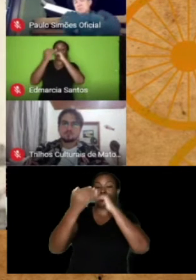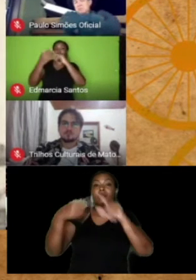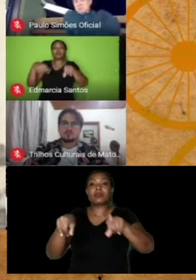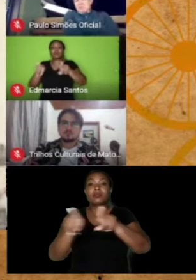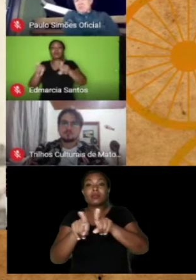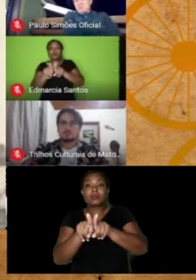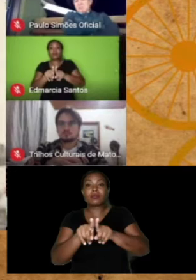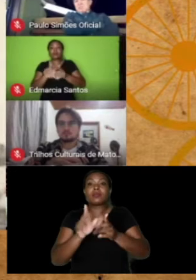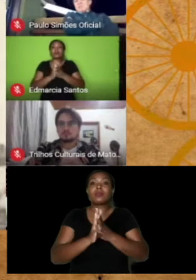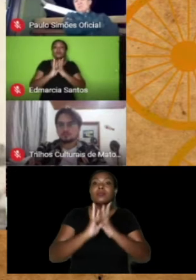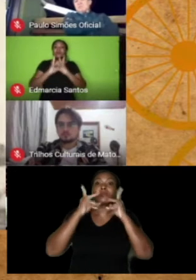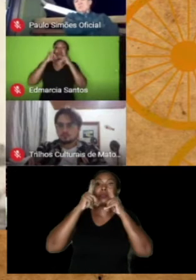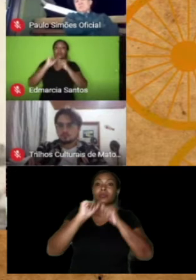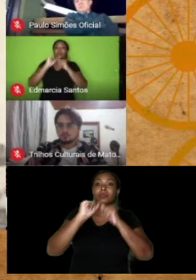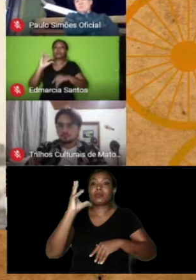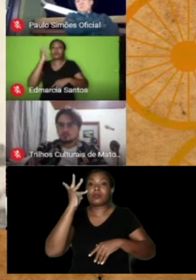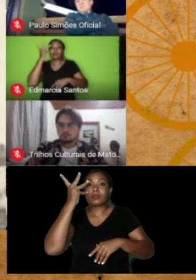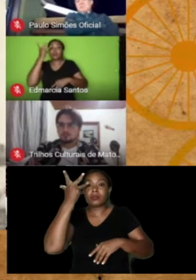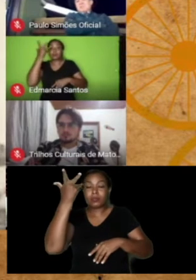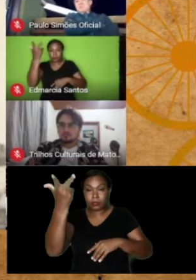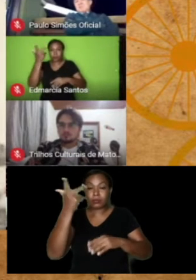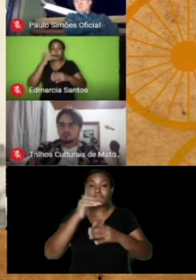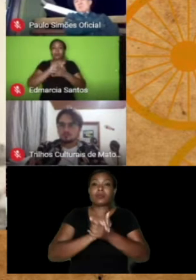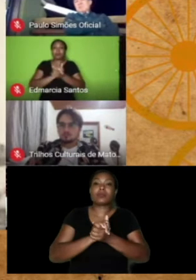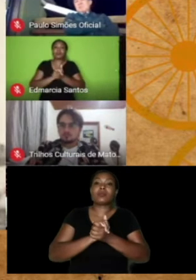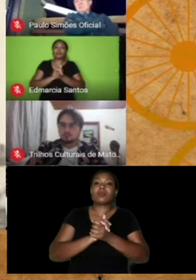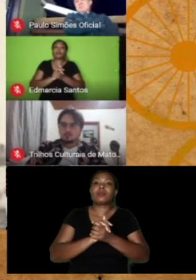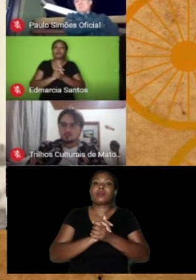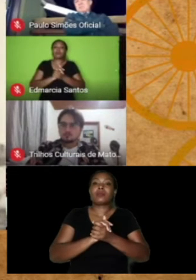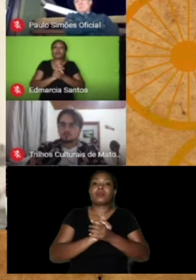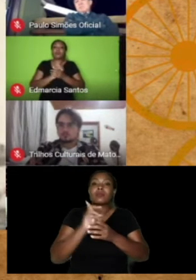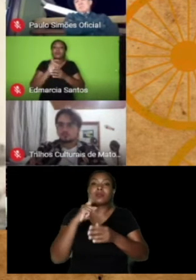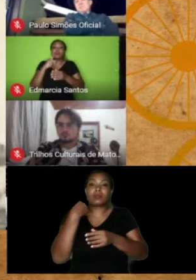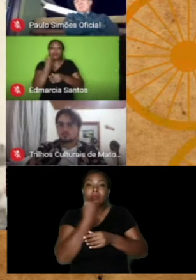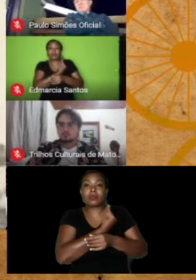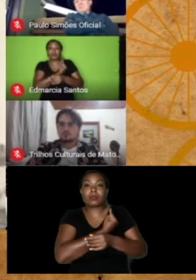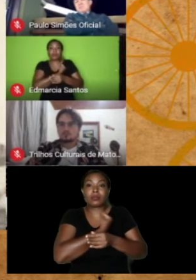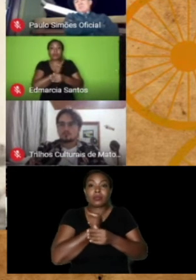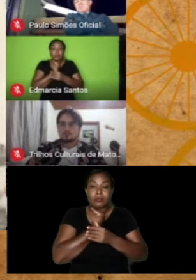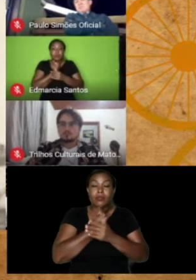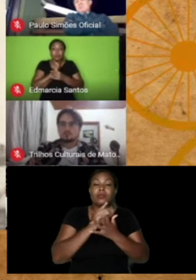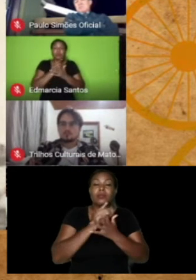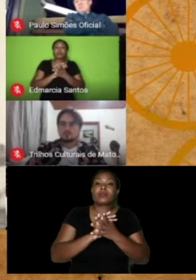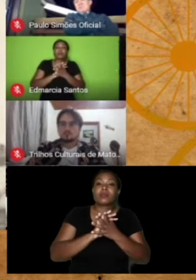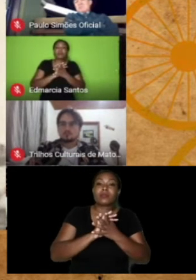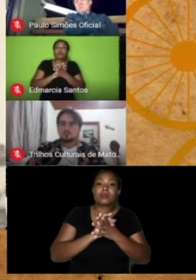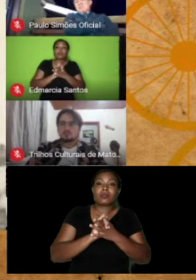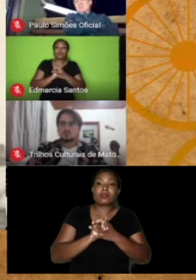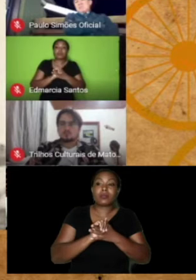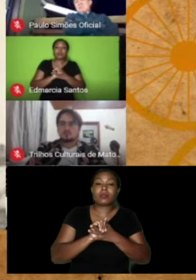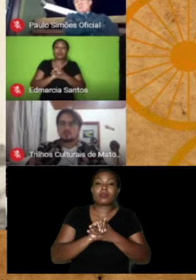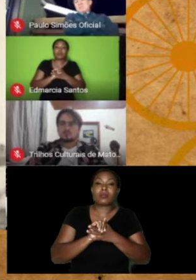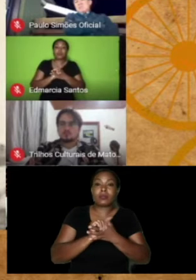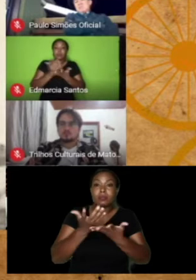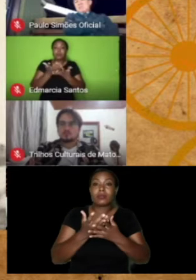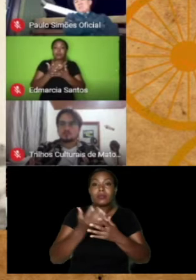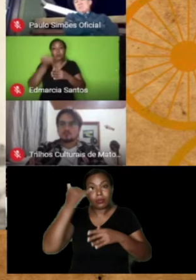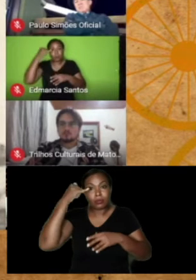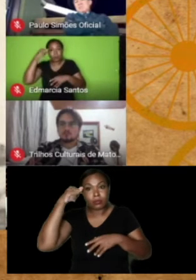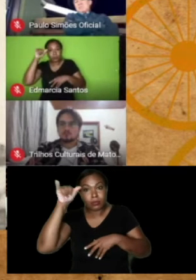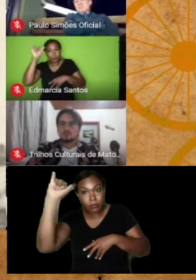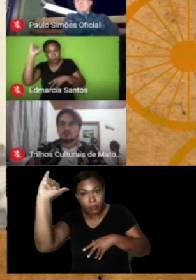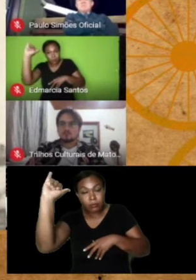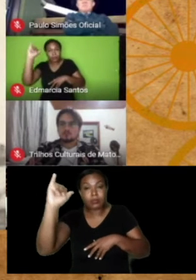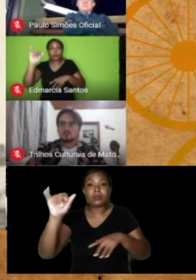também, com tudo isso, o escoamento. Talvez a nossa pujança na pecuária também